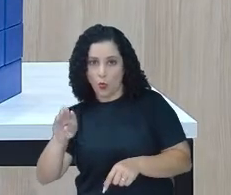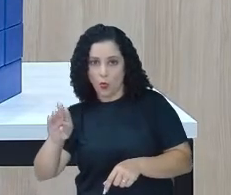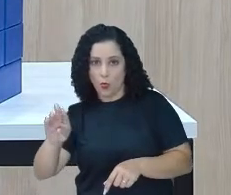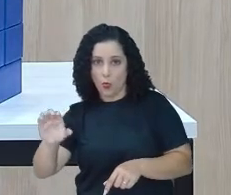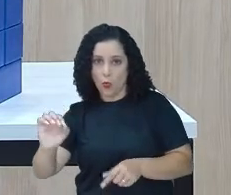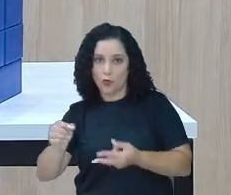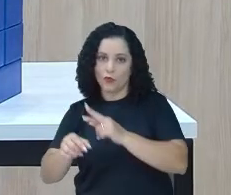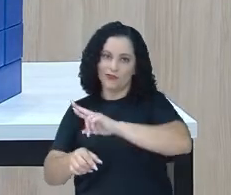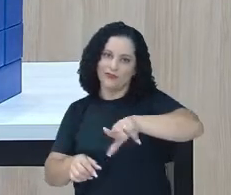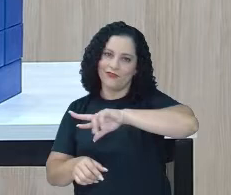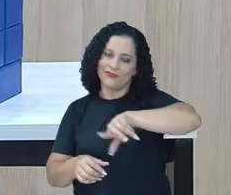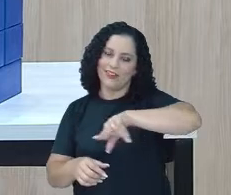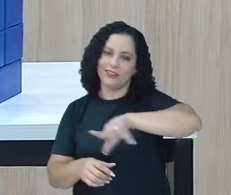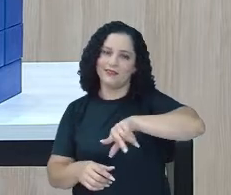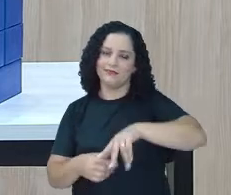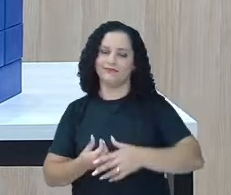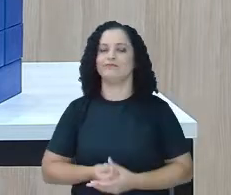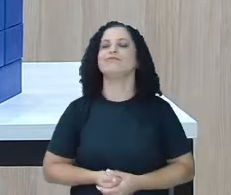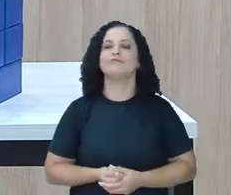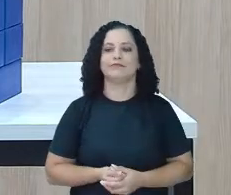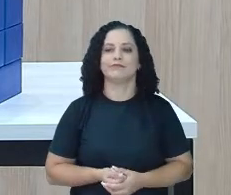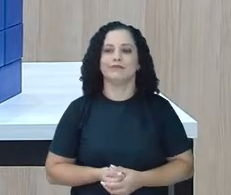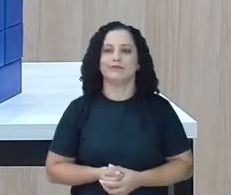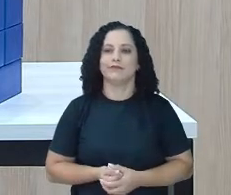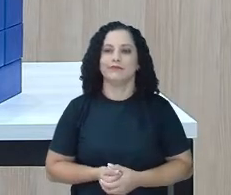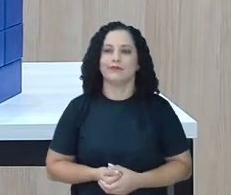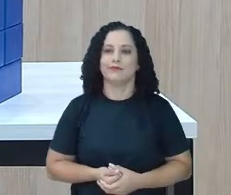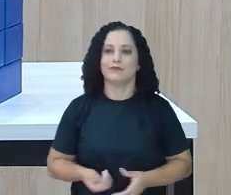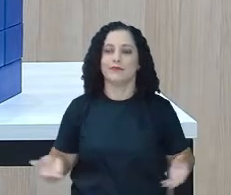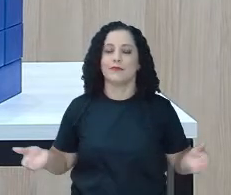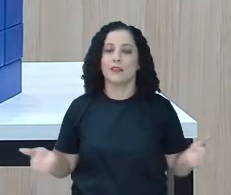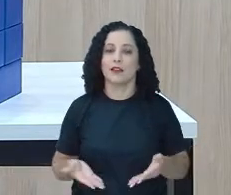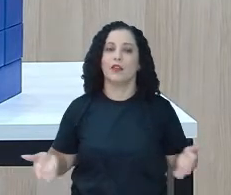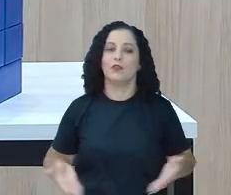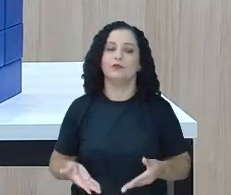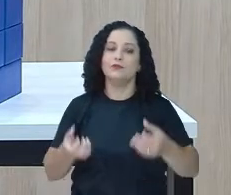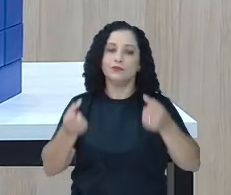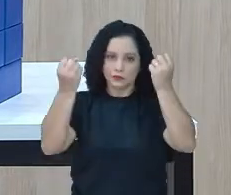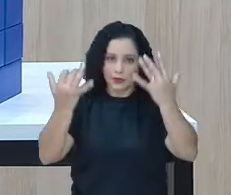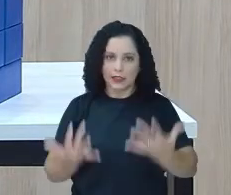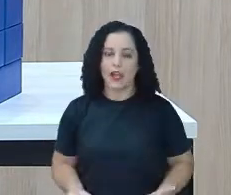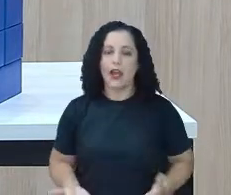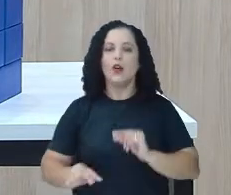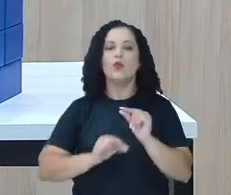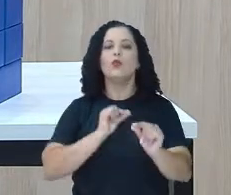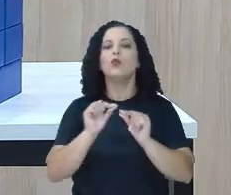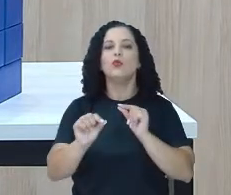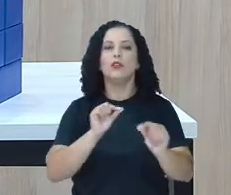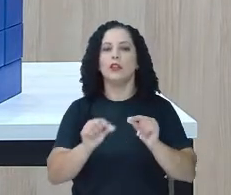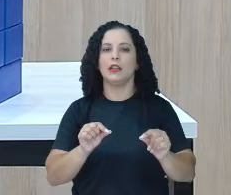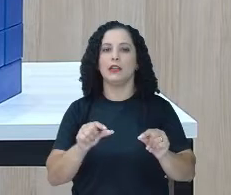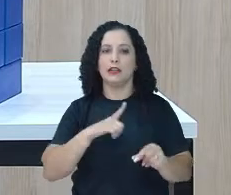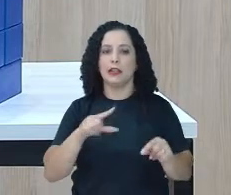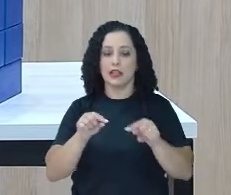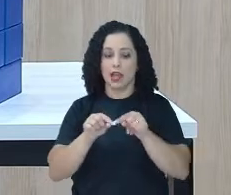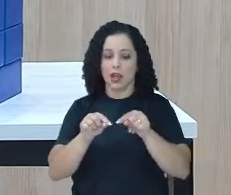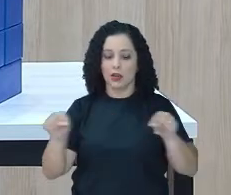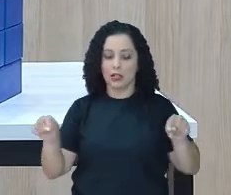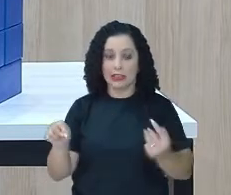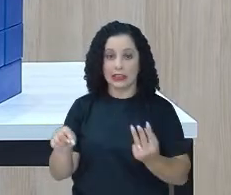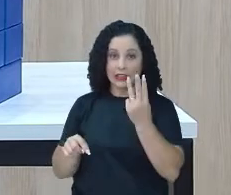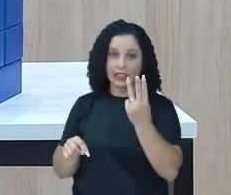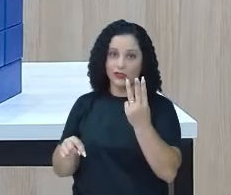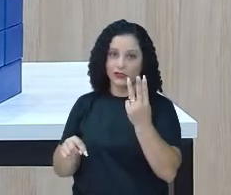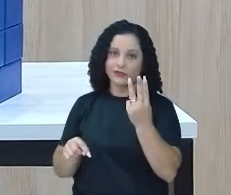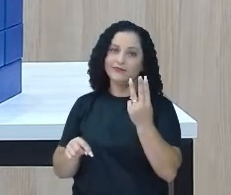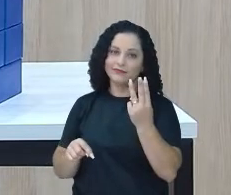são importantes de serem identificadas, tá certo? A gente falou um pouquinho sobre as dimensões, e as dimensões que a gente tem agora são 3, né? Já que a